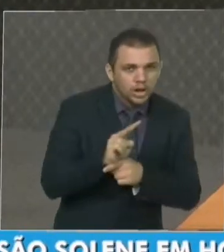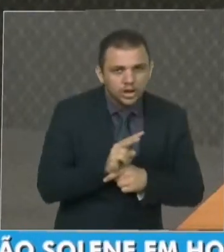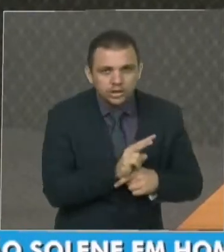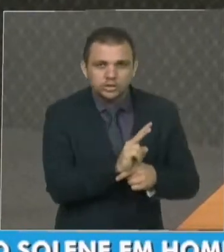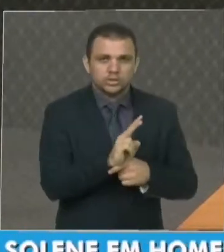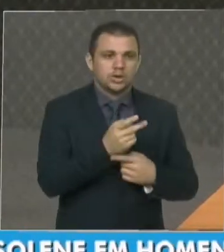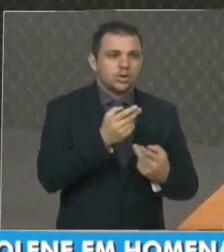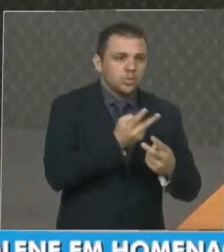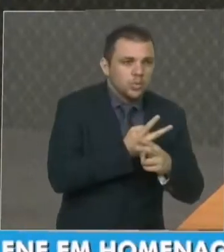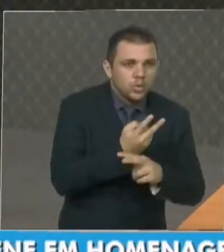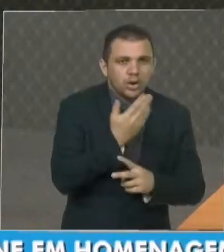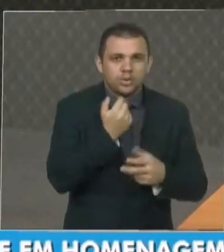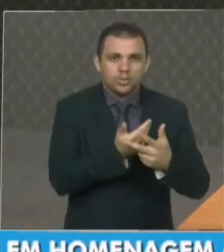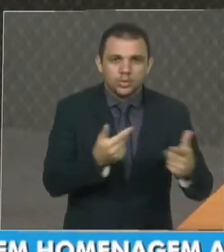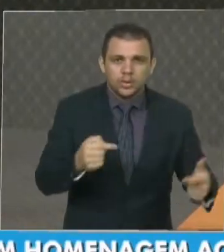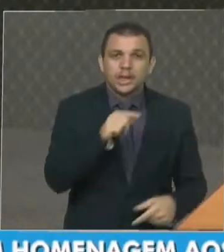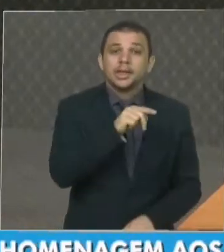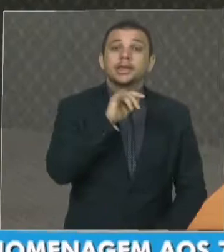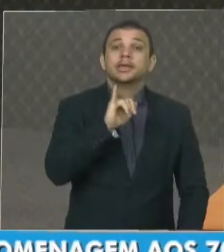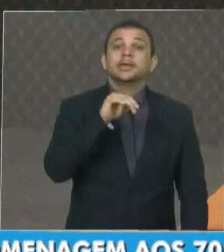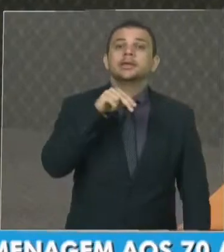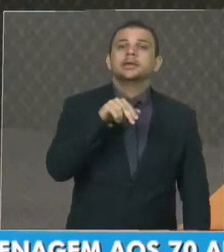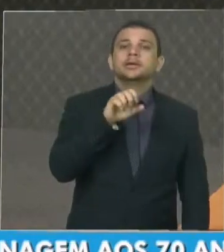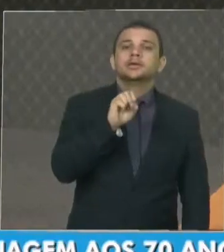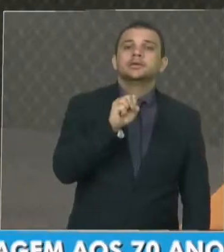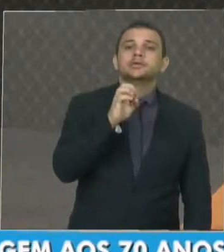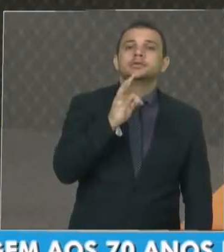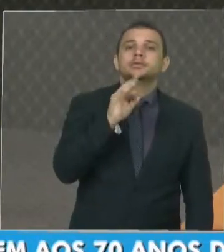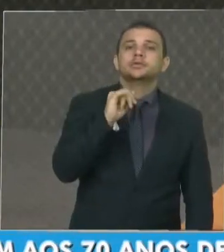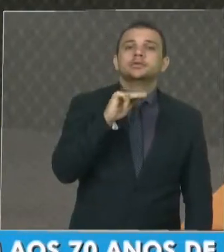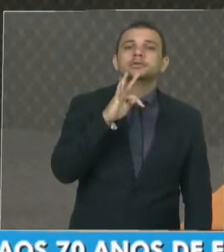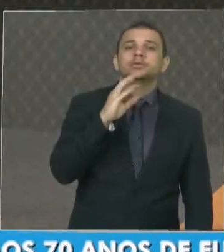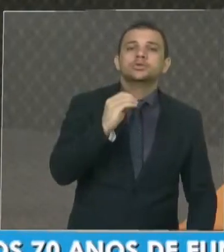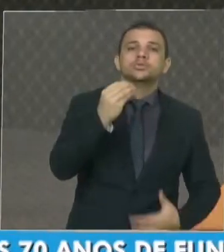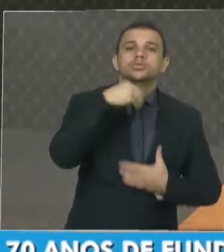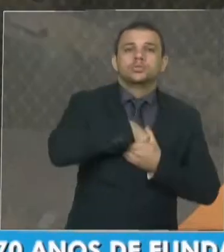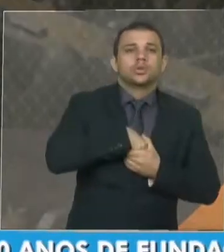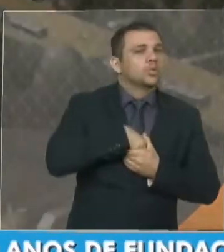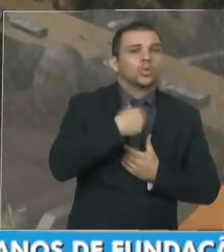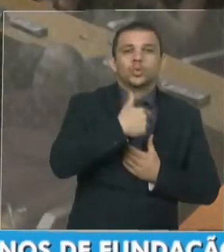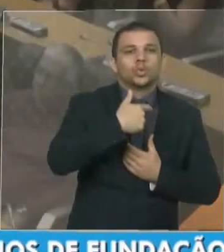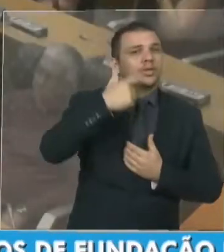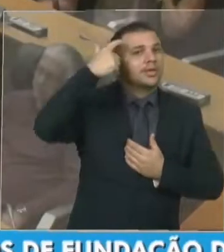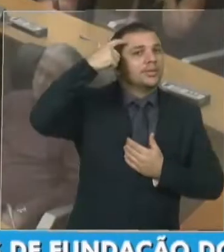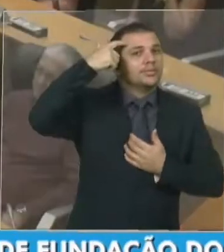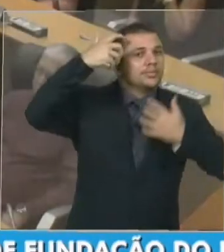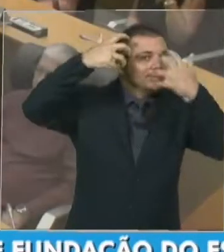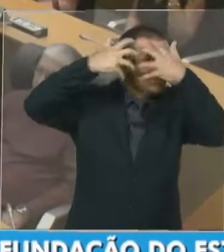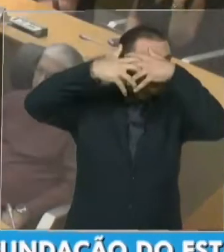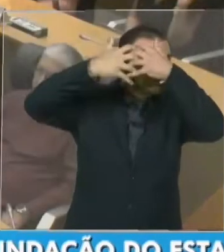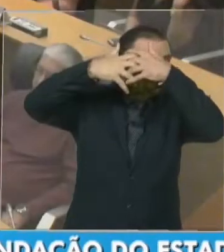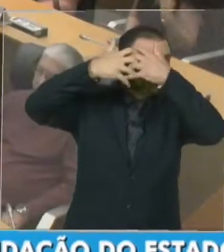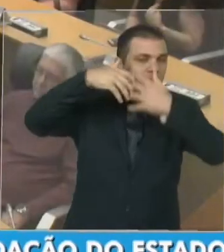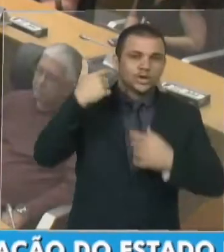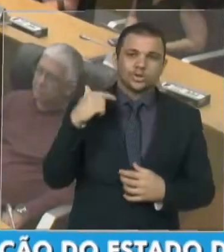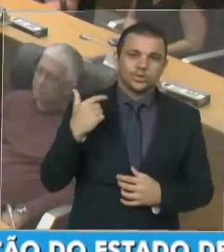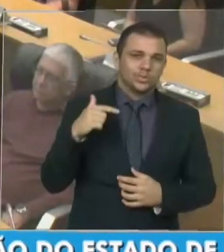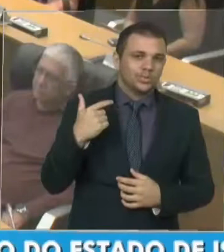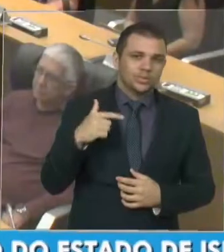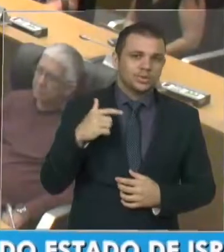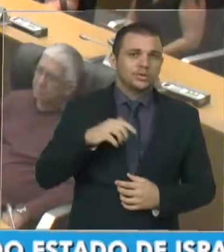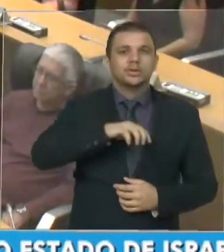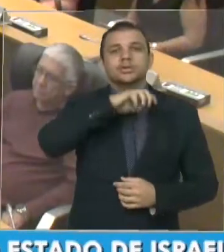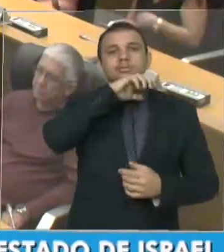Isso não tem, como disse, o pensamento verdadeiro. Esses instintos dos animais durante milhões de